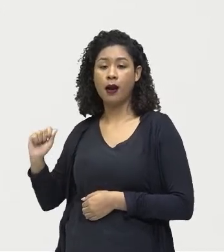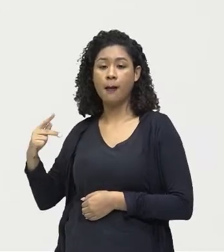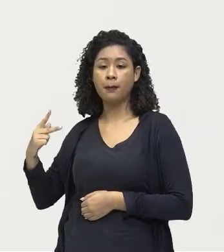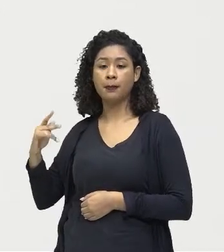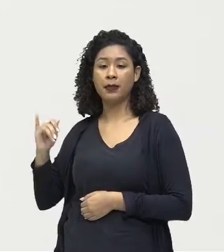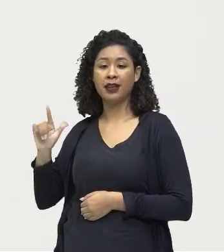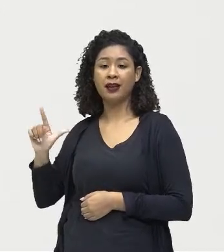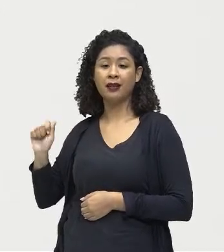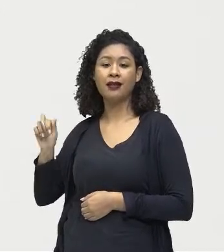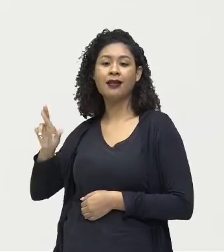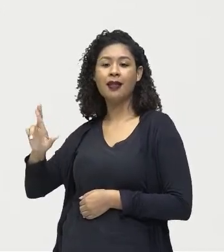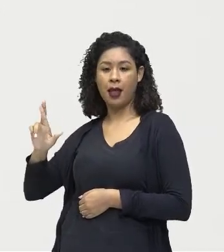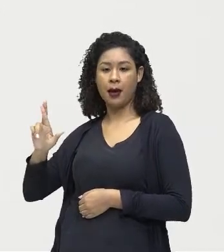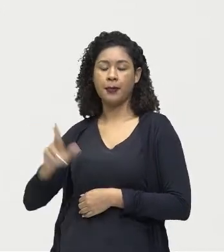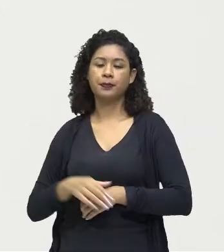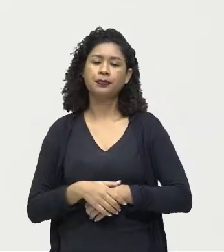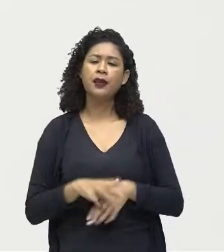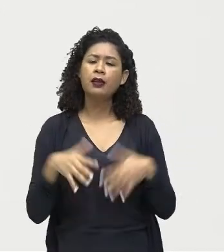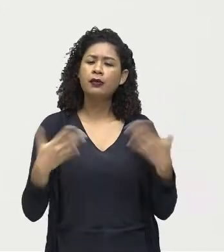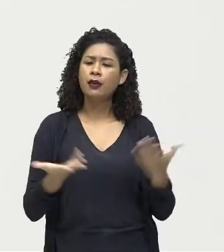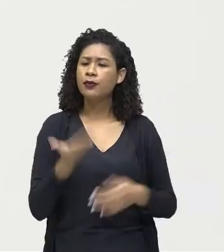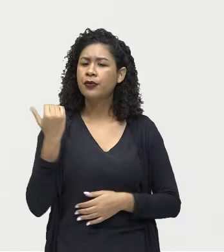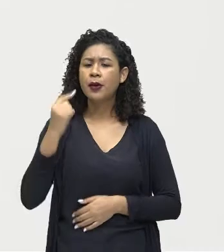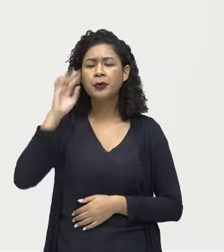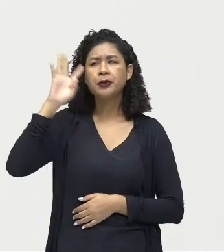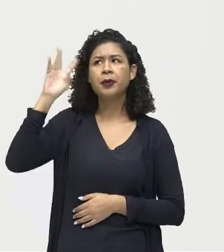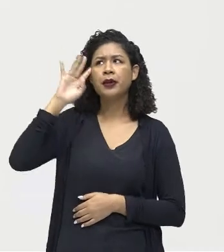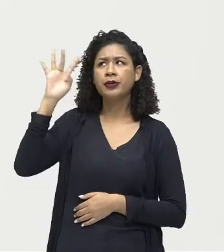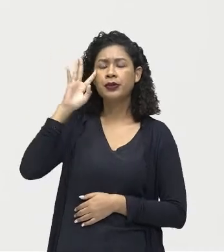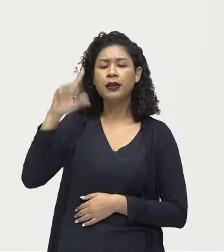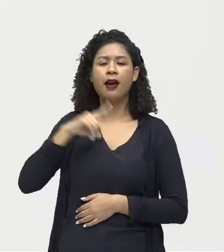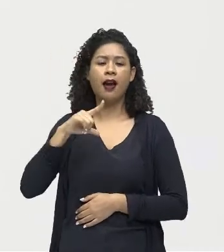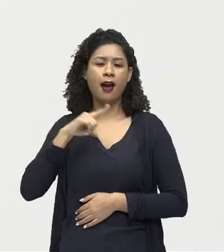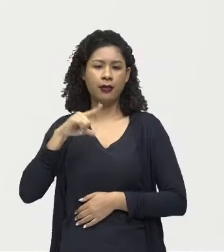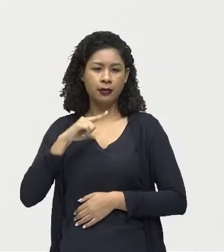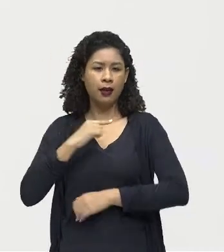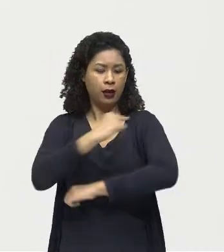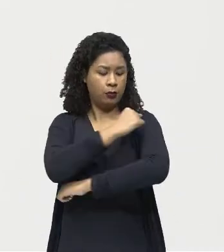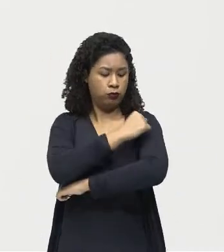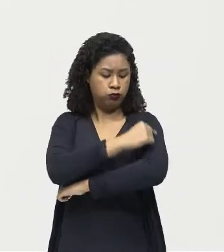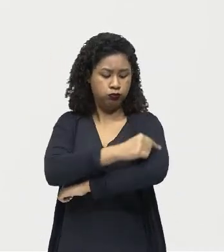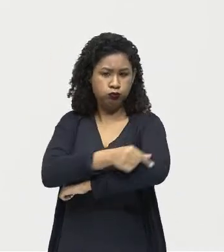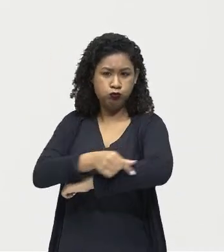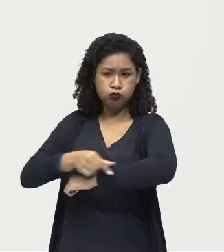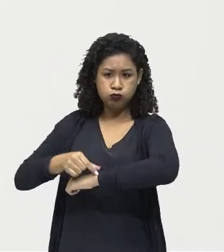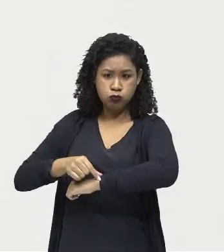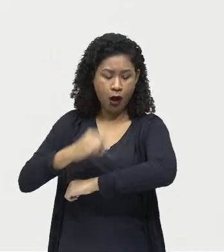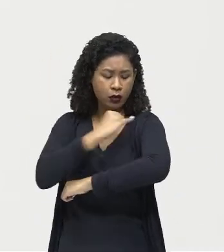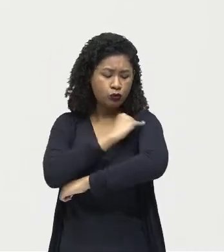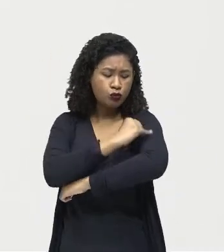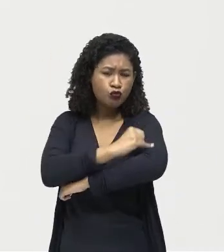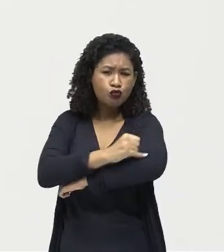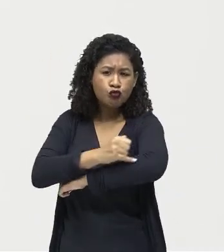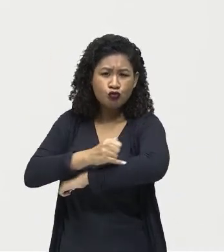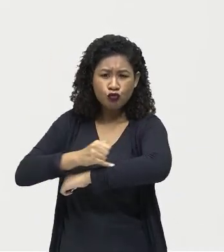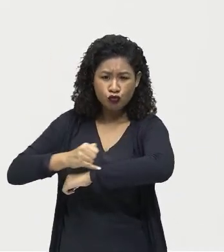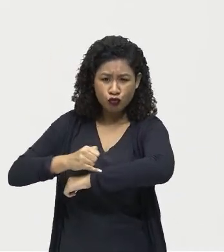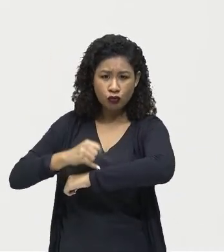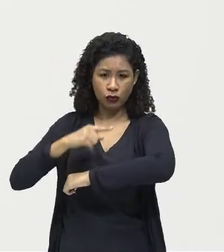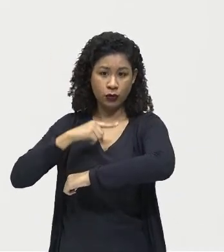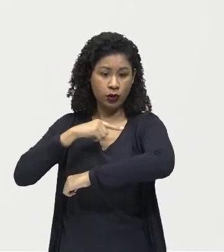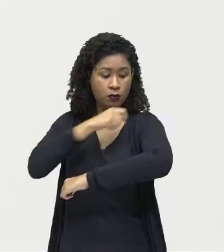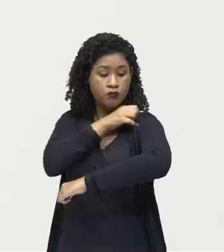vamos imaginar ali que tem artérias, tem veias que vão se ramificando no nosso corpo e aí lá no finalzinho vai